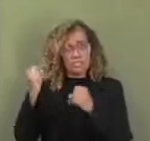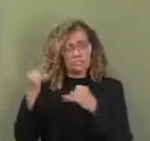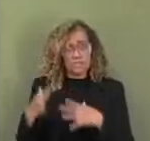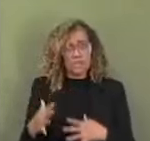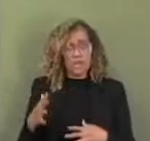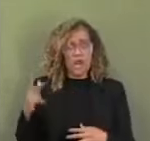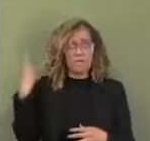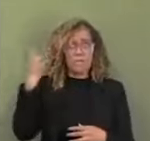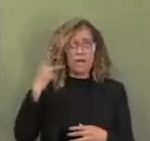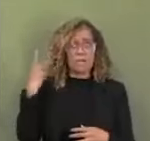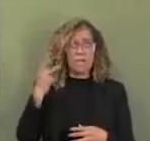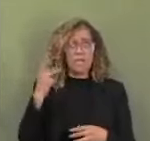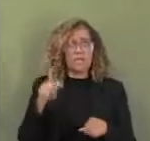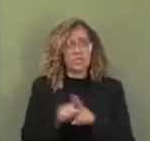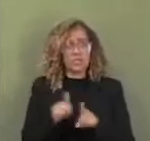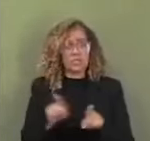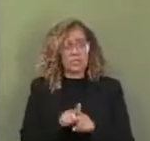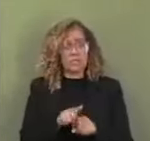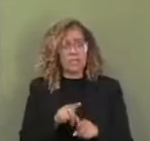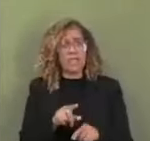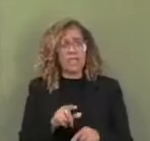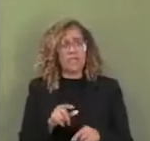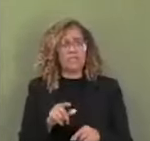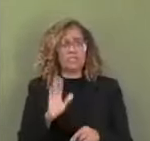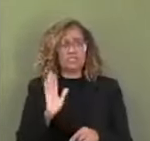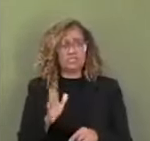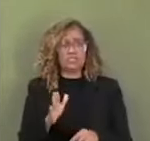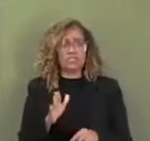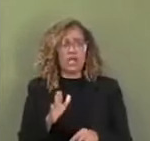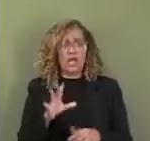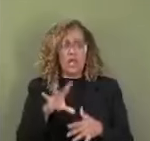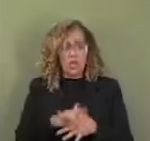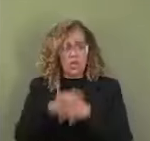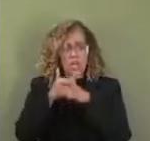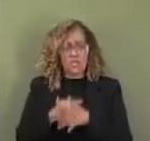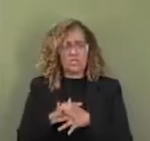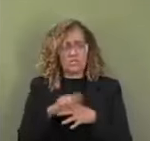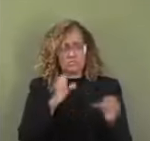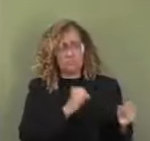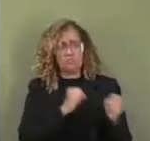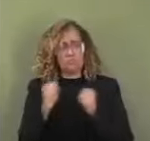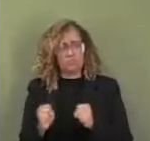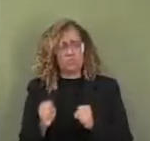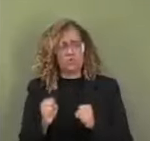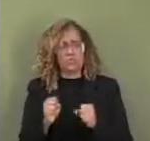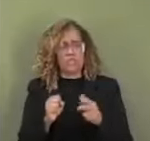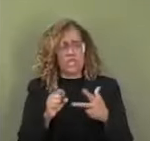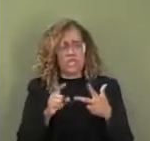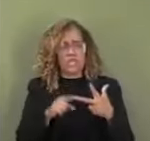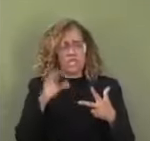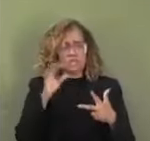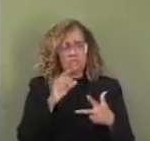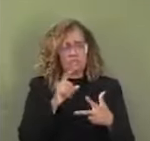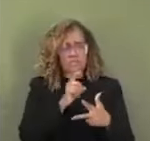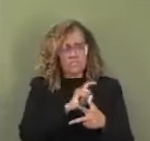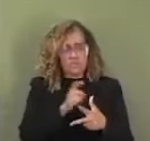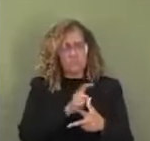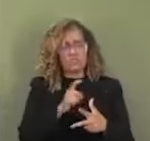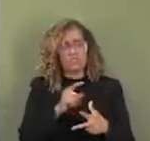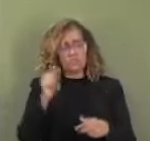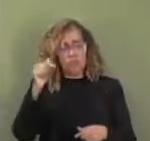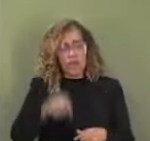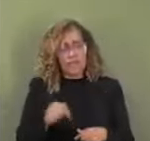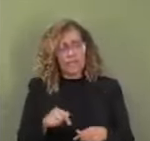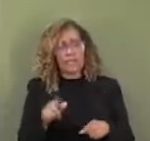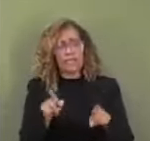parlamento e o chefe do poder executivo já decidiram, através do processo legislativo legítimo aqui